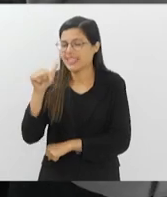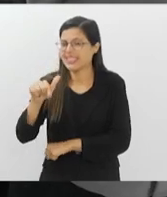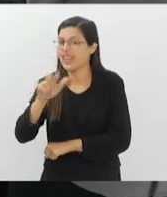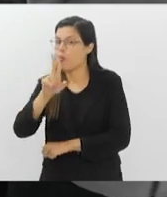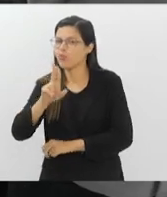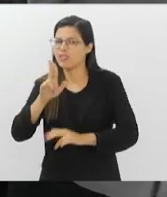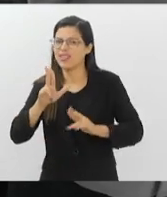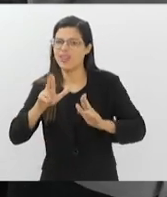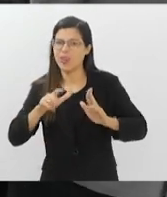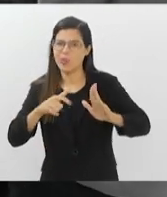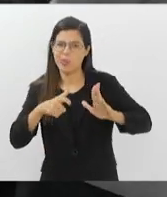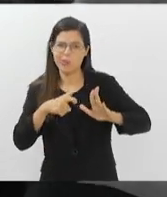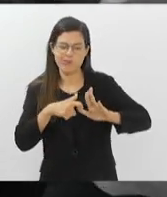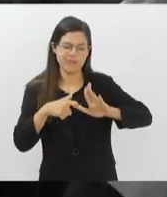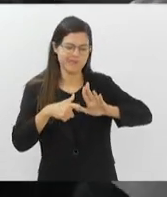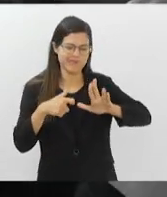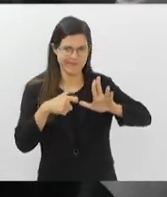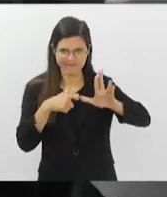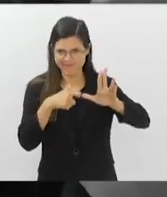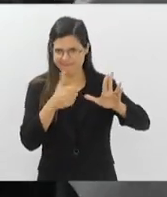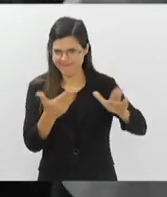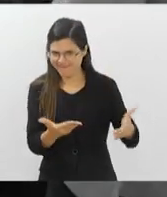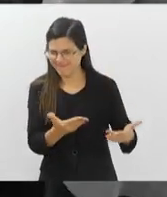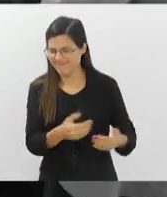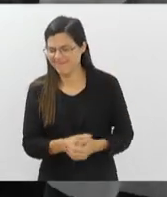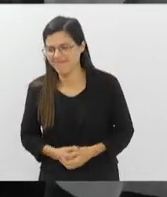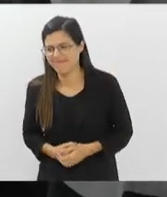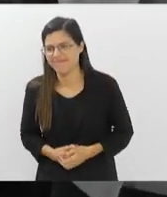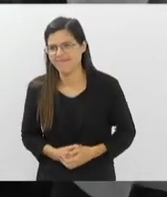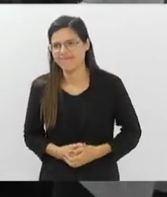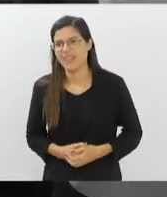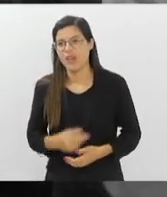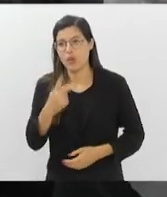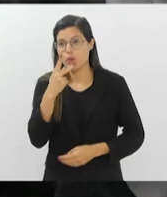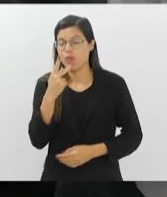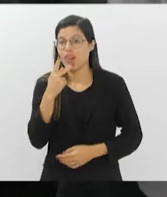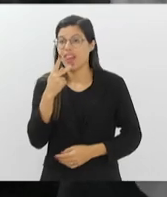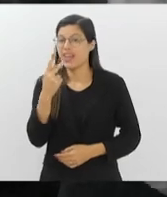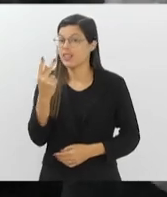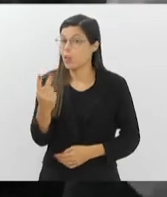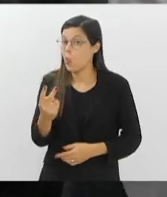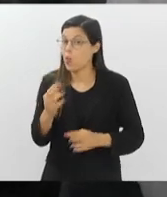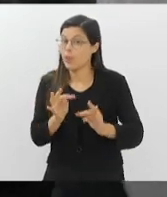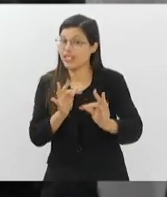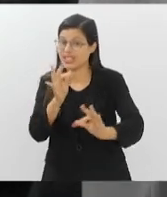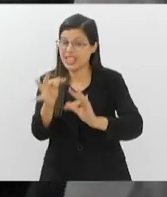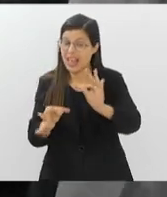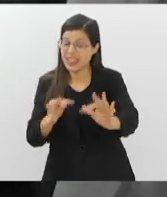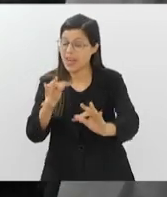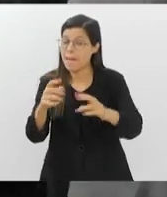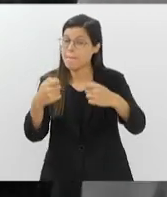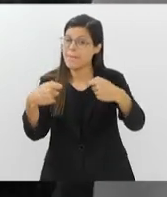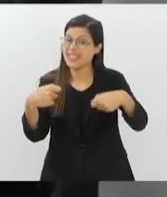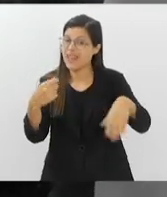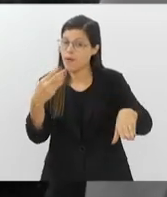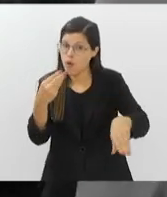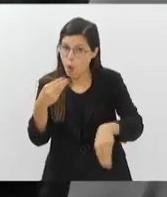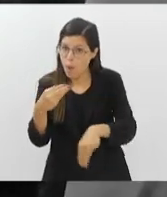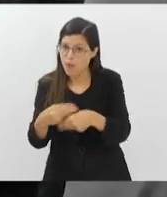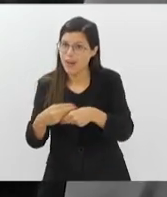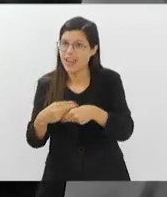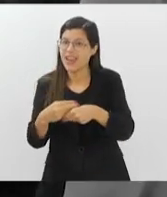Eu tenho dito a ele que são dois tratamentos que deveriam ser incompatíveis, complementares. Ele